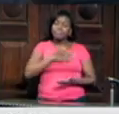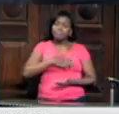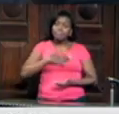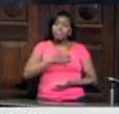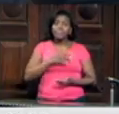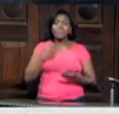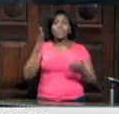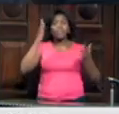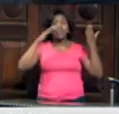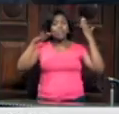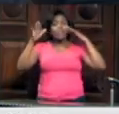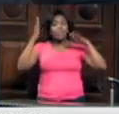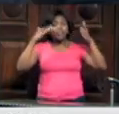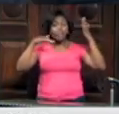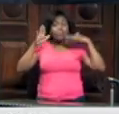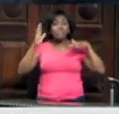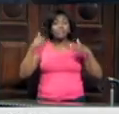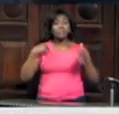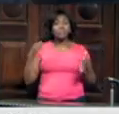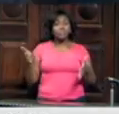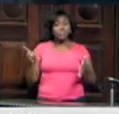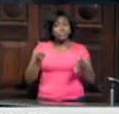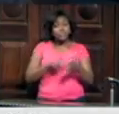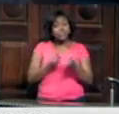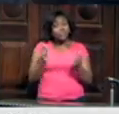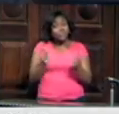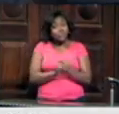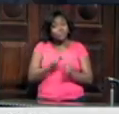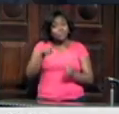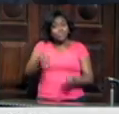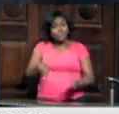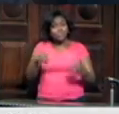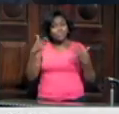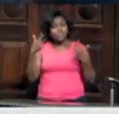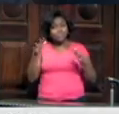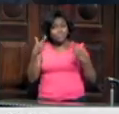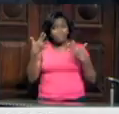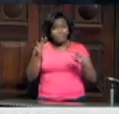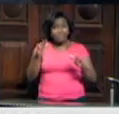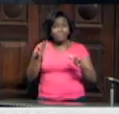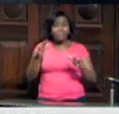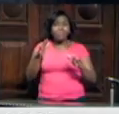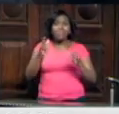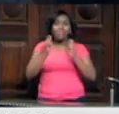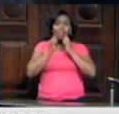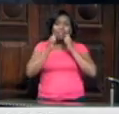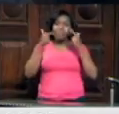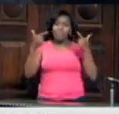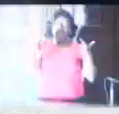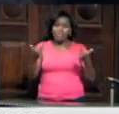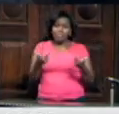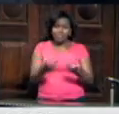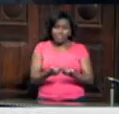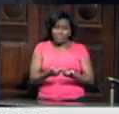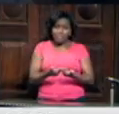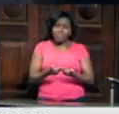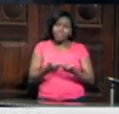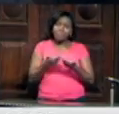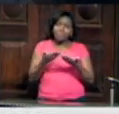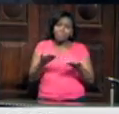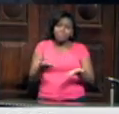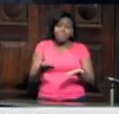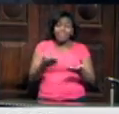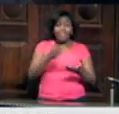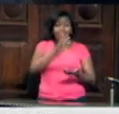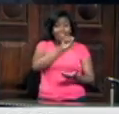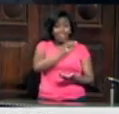uma alegria participar dessa homenagem que a Alerj faz à Academia Carioca